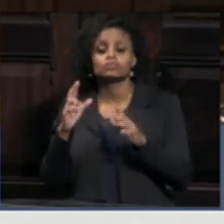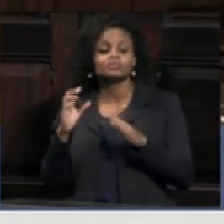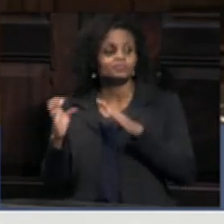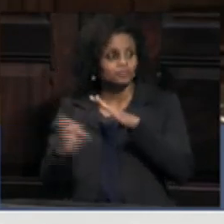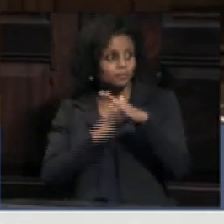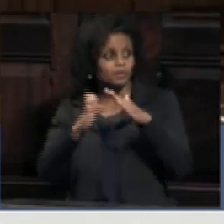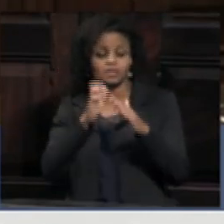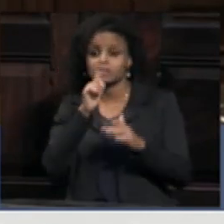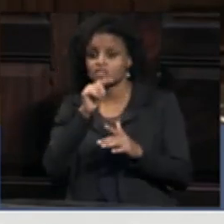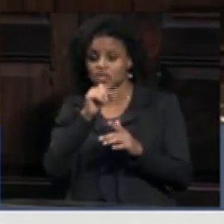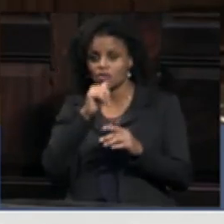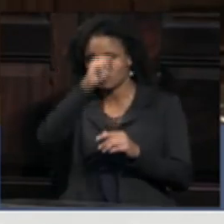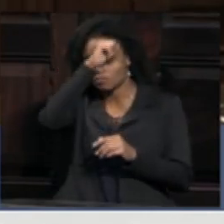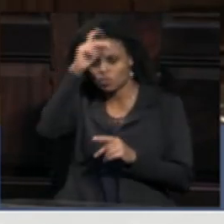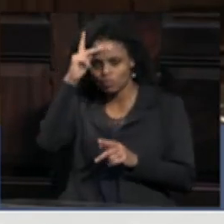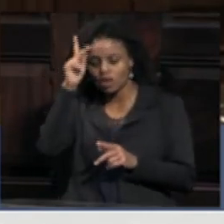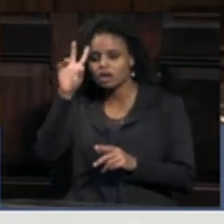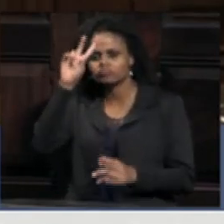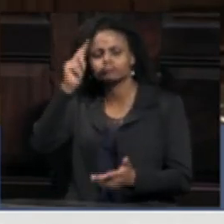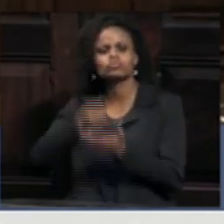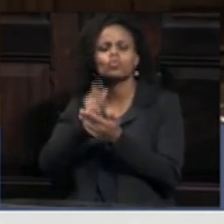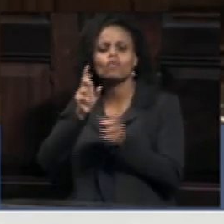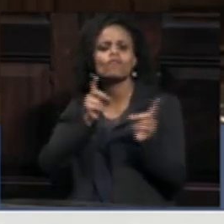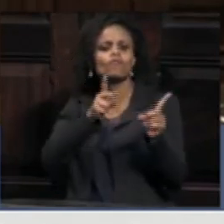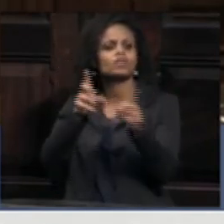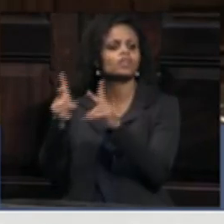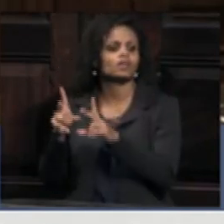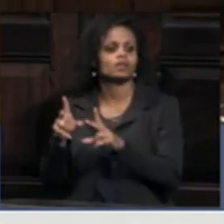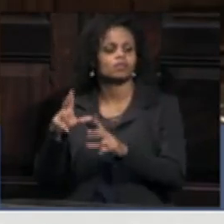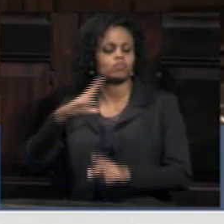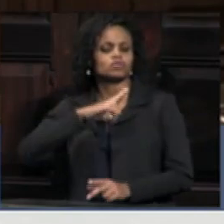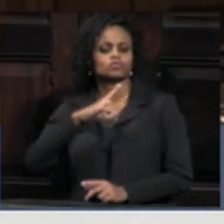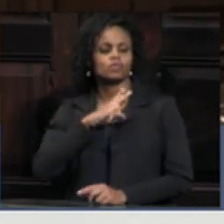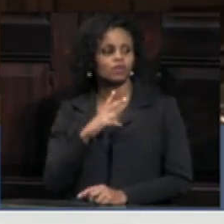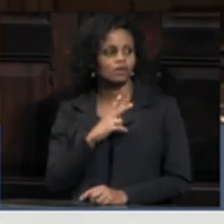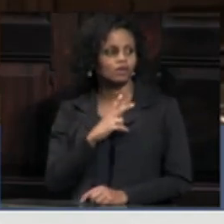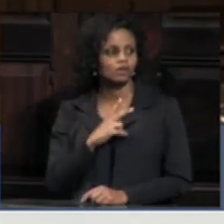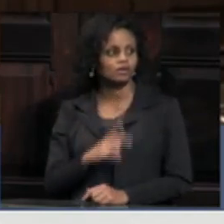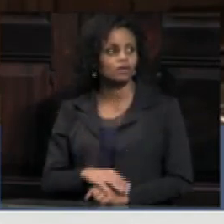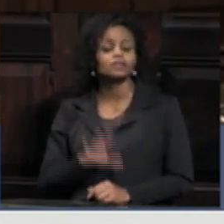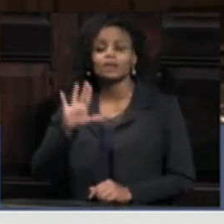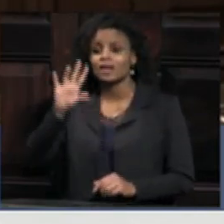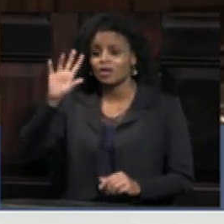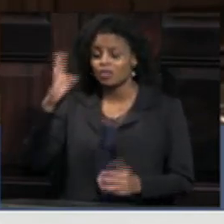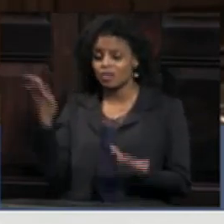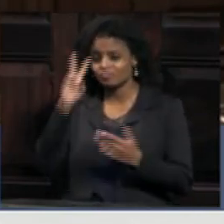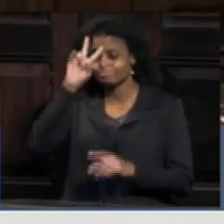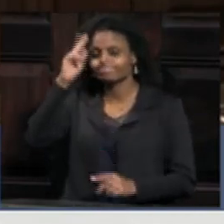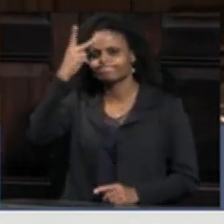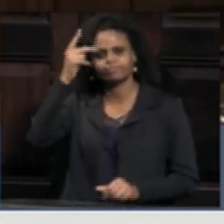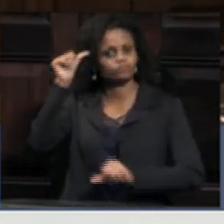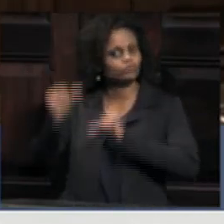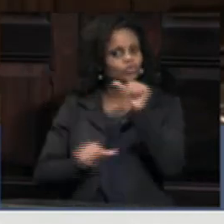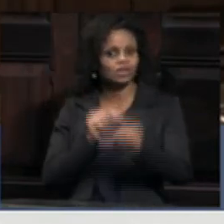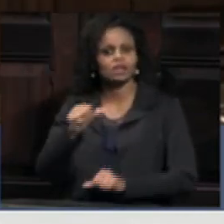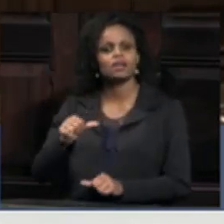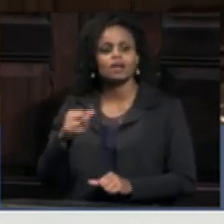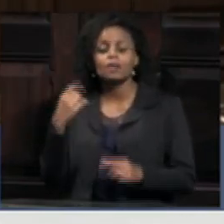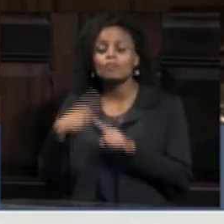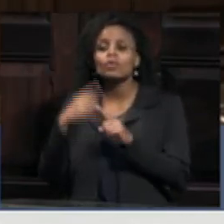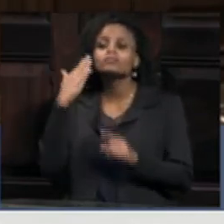de novo a água para controle público, porque entenderam que a